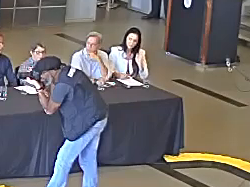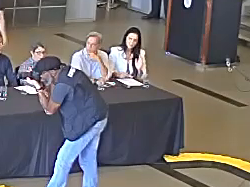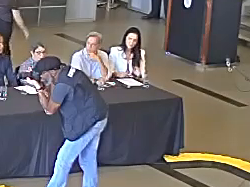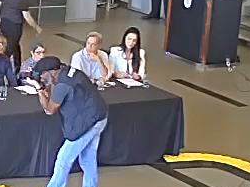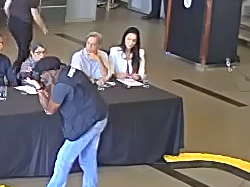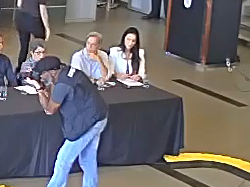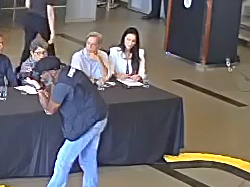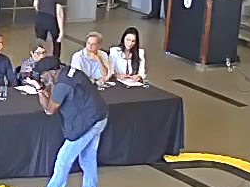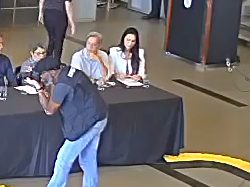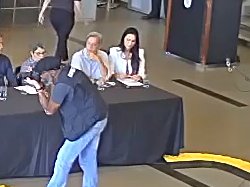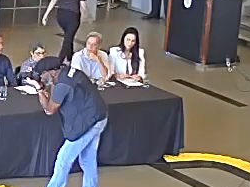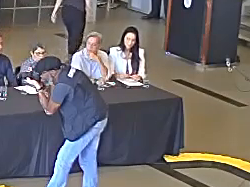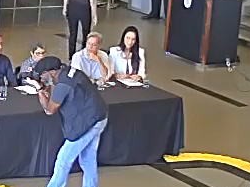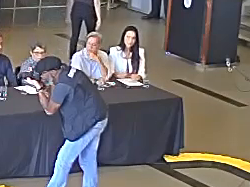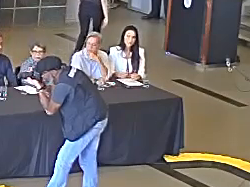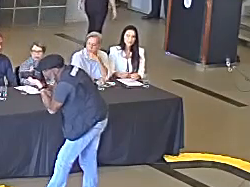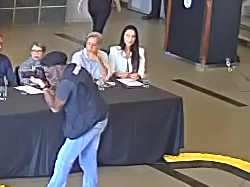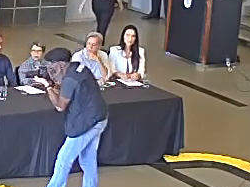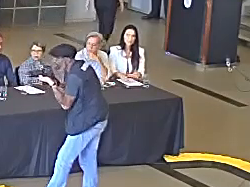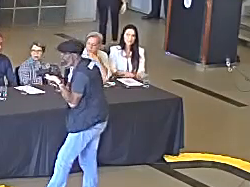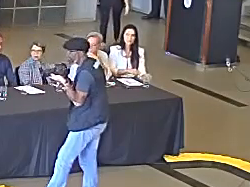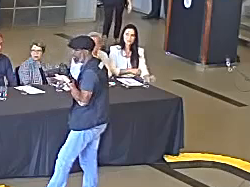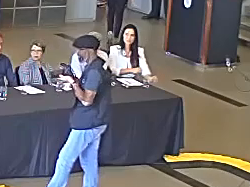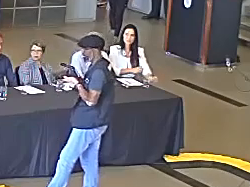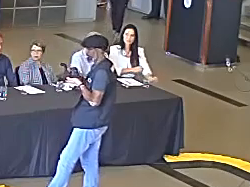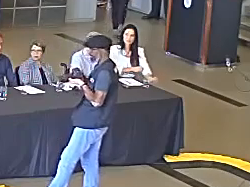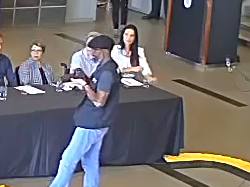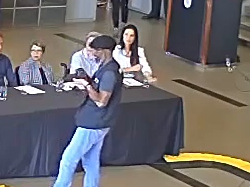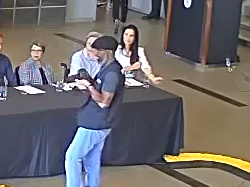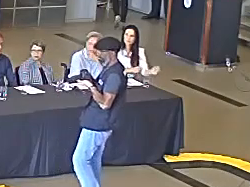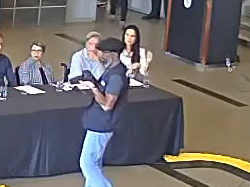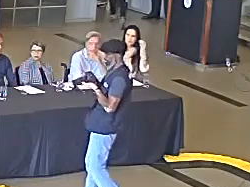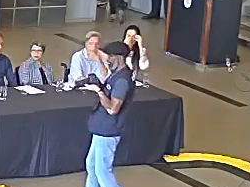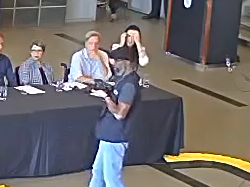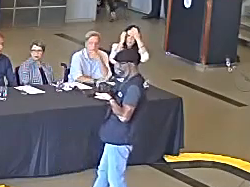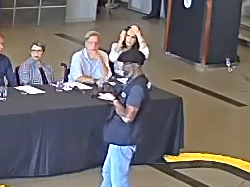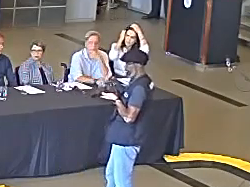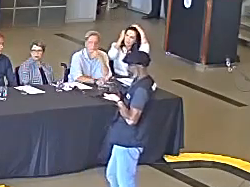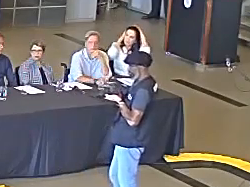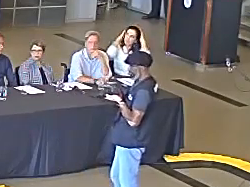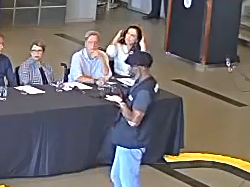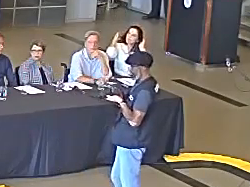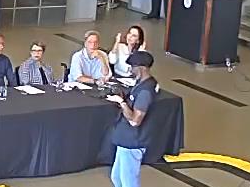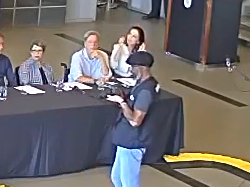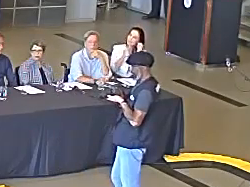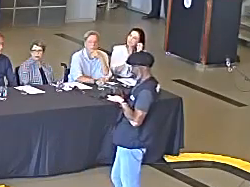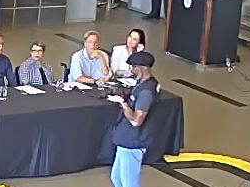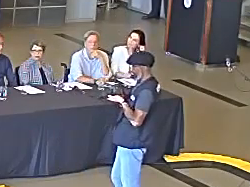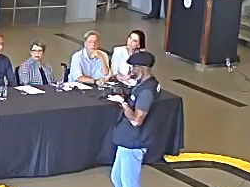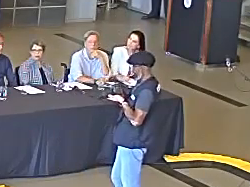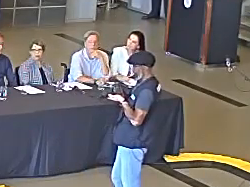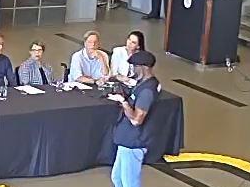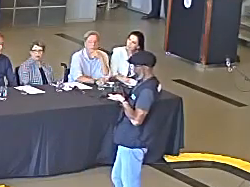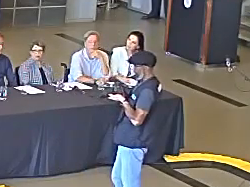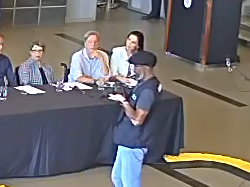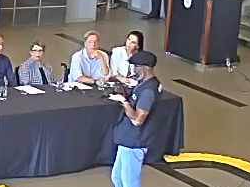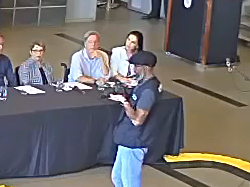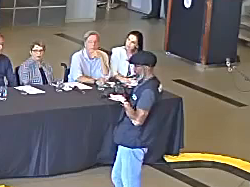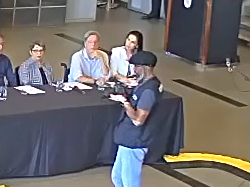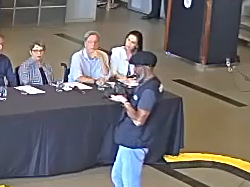nas empresas. Até porque todos nós sabemos que a gratuidade Não é totalmente uma gratuidade. De